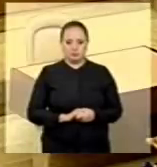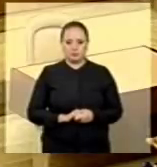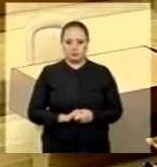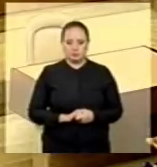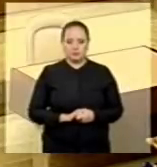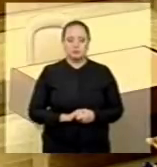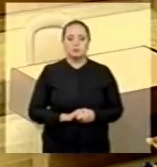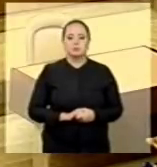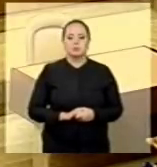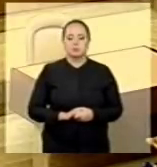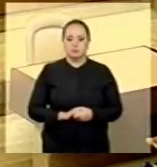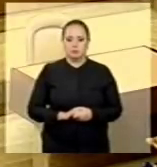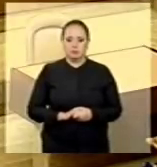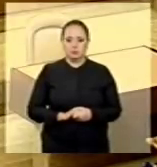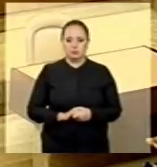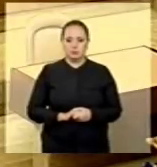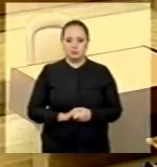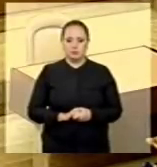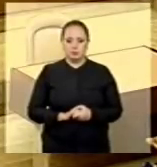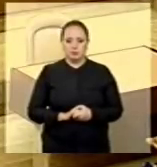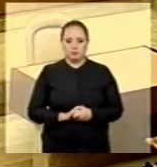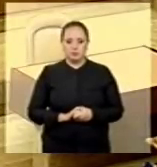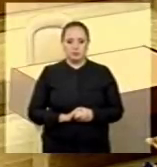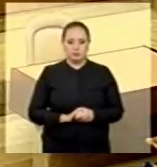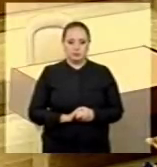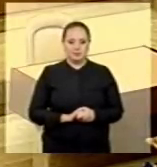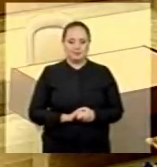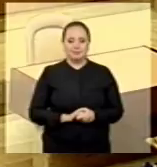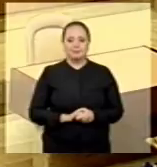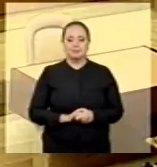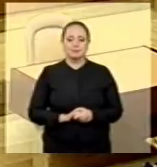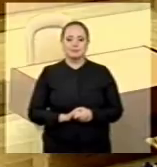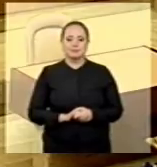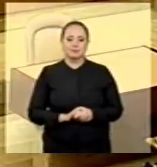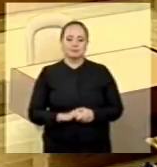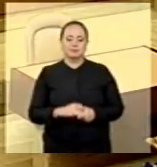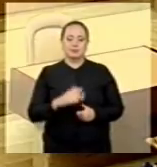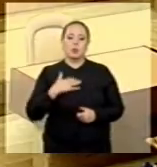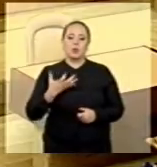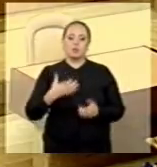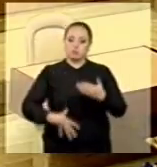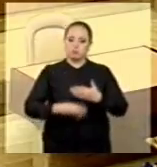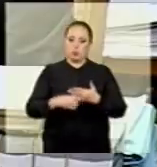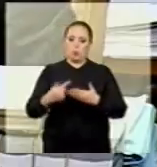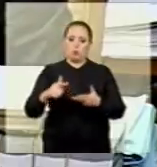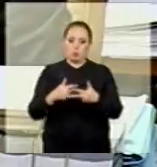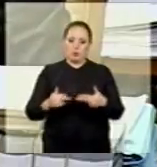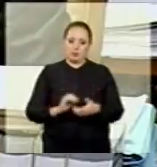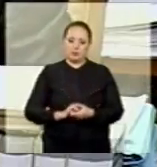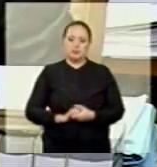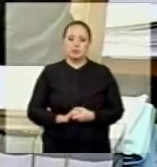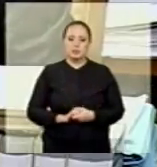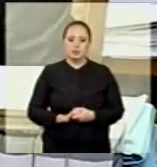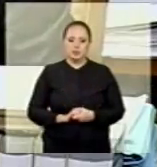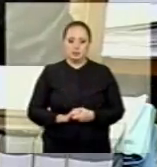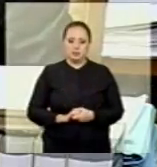Cabe fazer ainda aqui, já me encaminhando para a conclusão, senhora presidente, uma outra observação. Não se diga